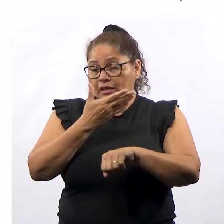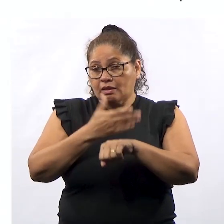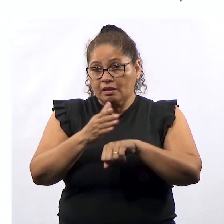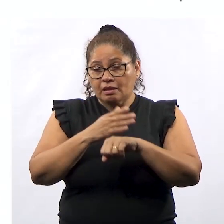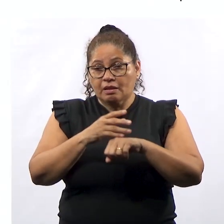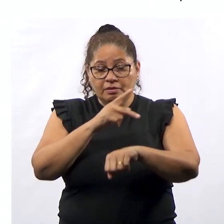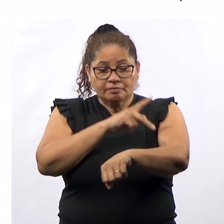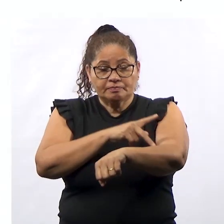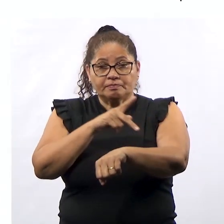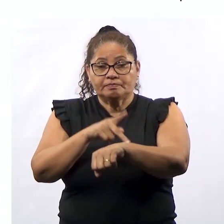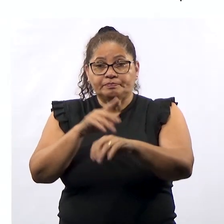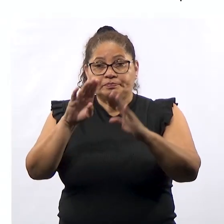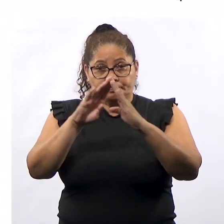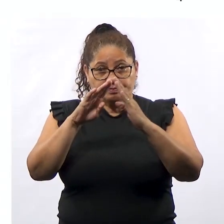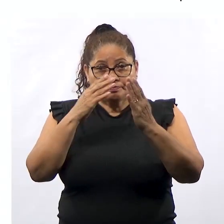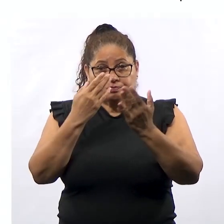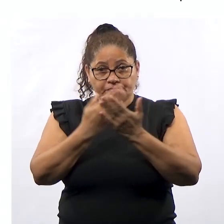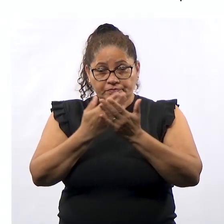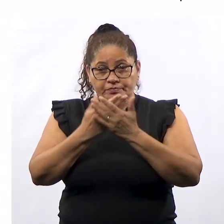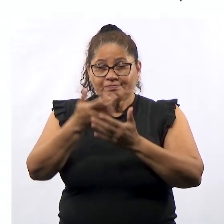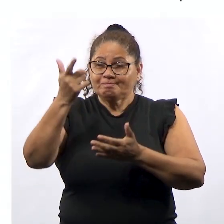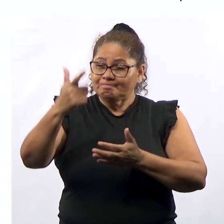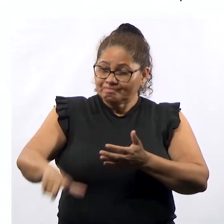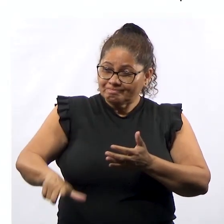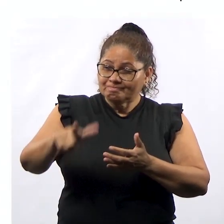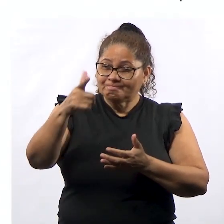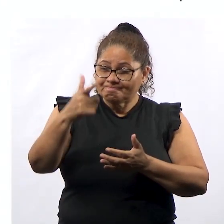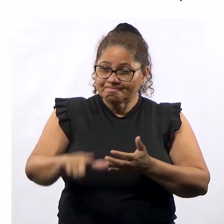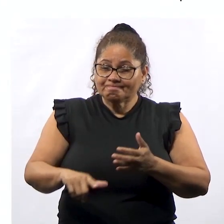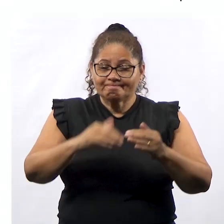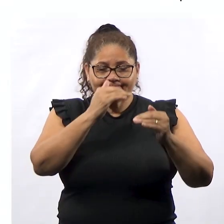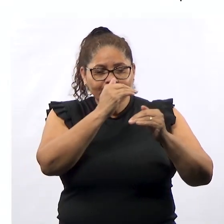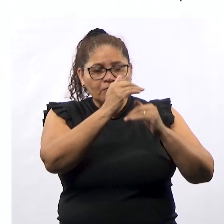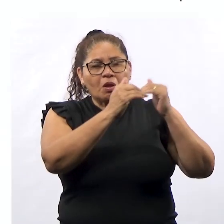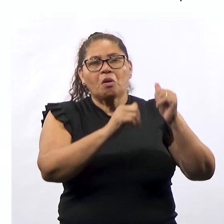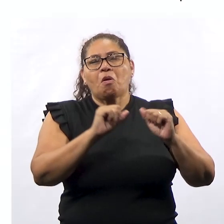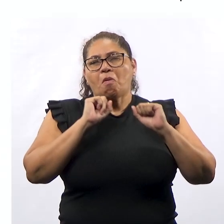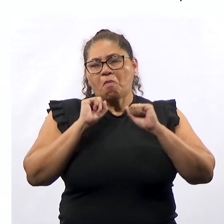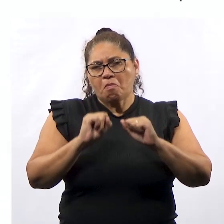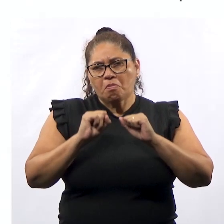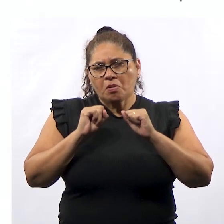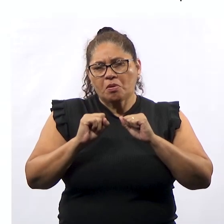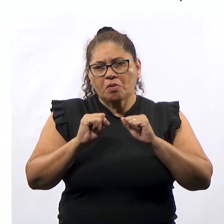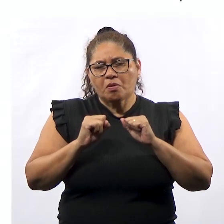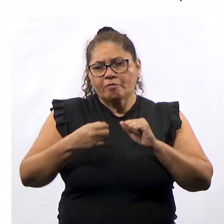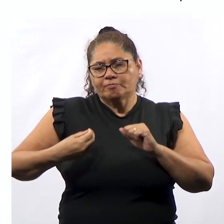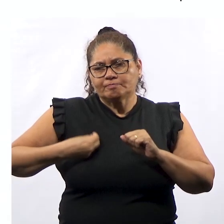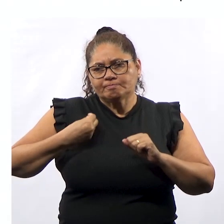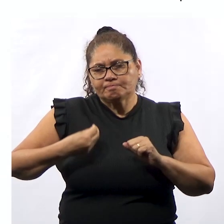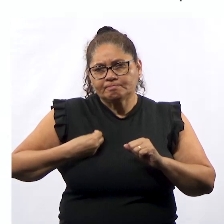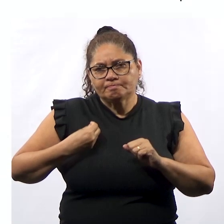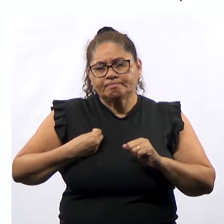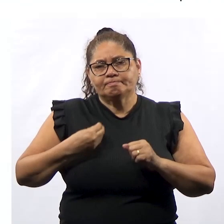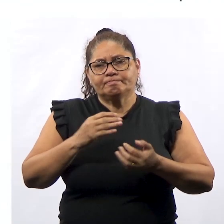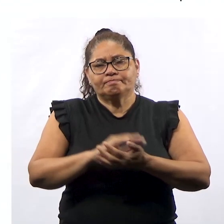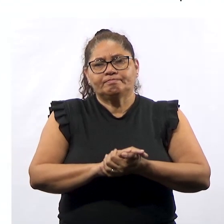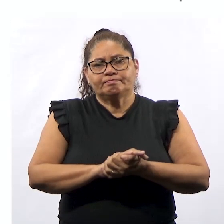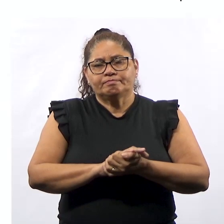pedagógicas na escola que se repetem, que se reconstroem, elas podem ser vivenciadas